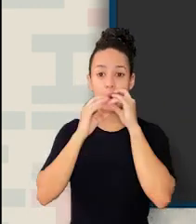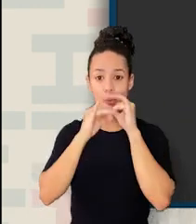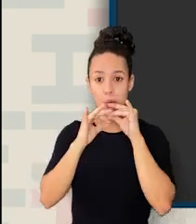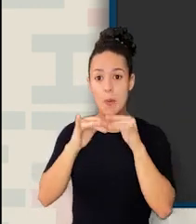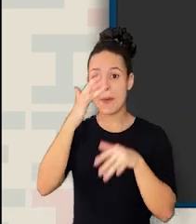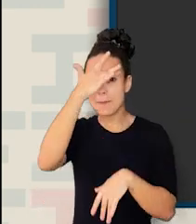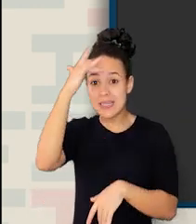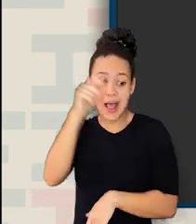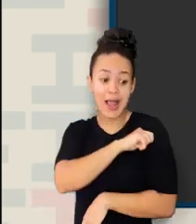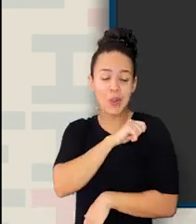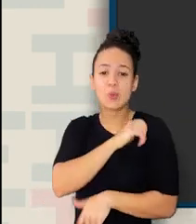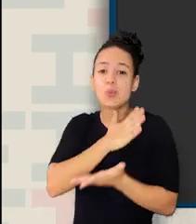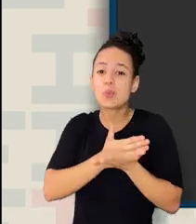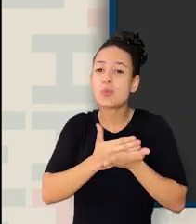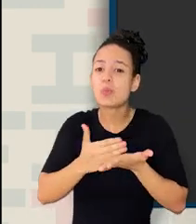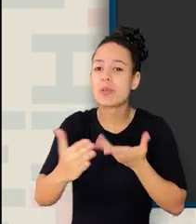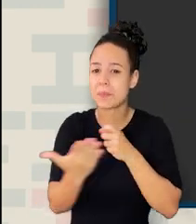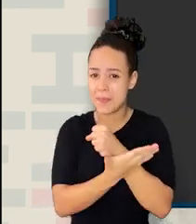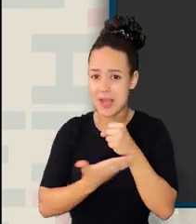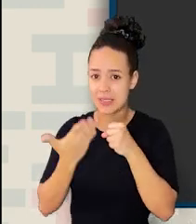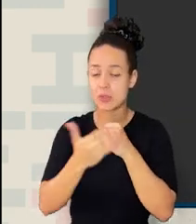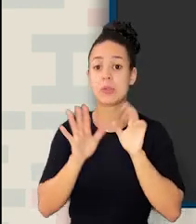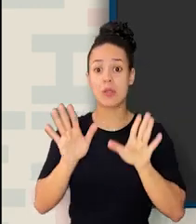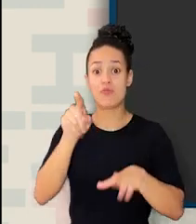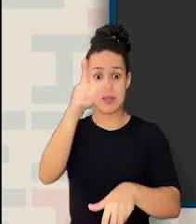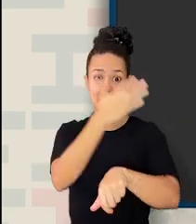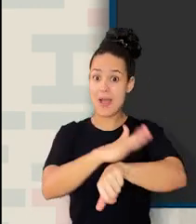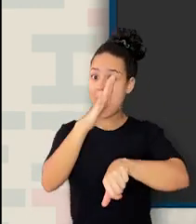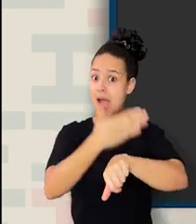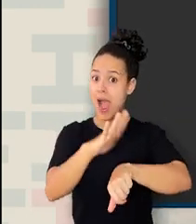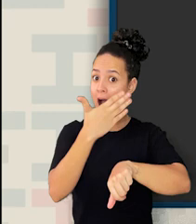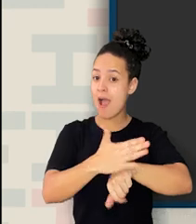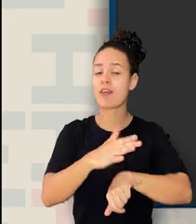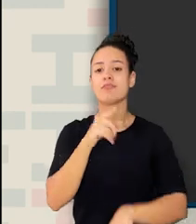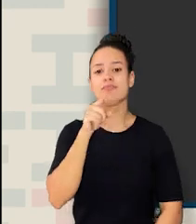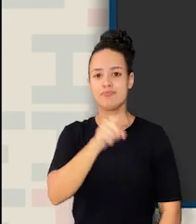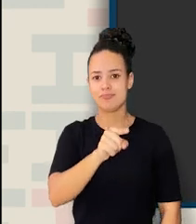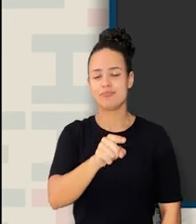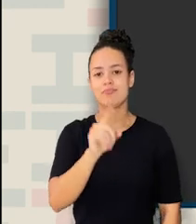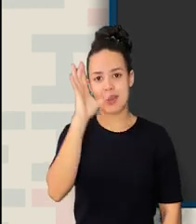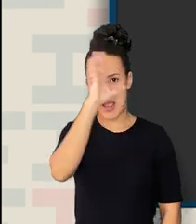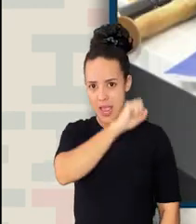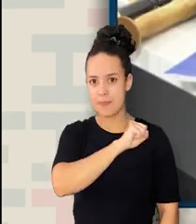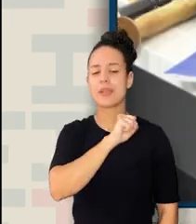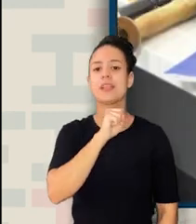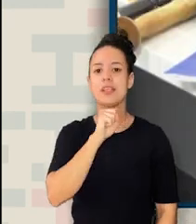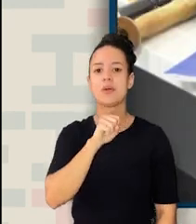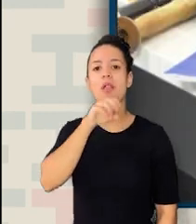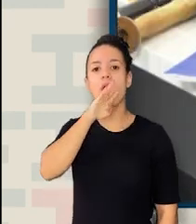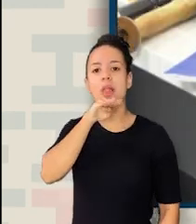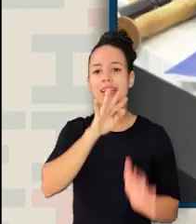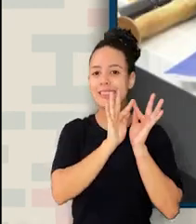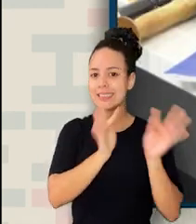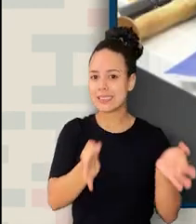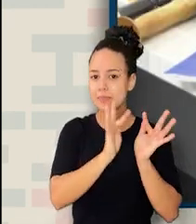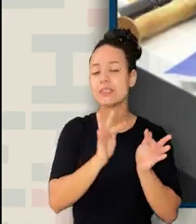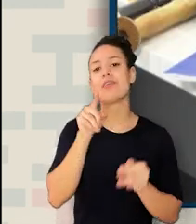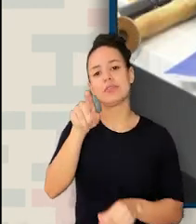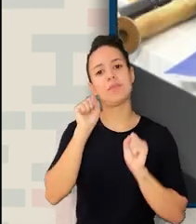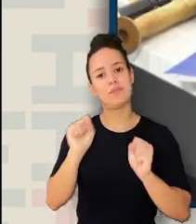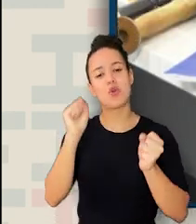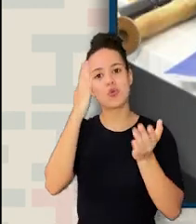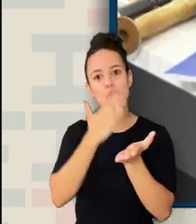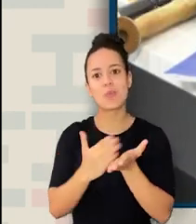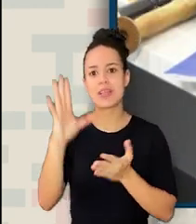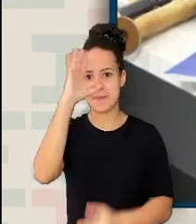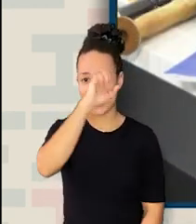iniciantes. Então, a combinação depois que você já praticou bastante essa articulação simples, você pode aprender a